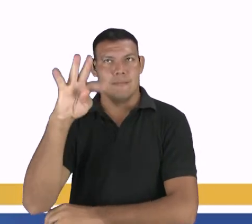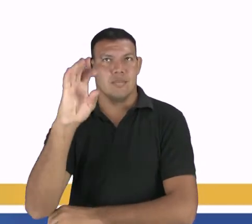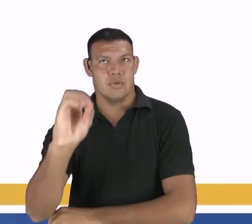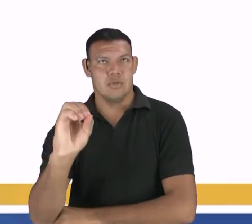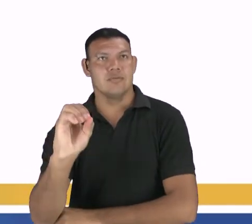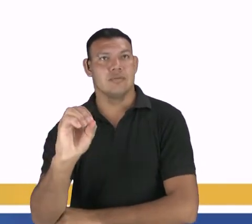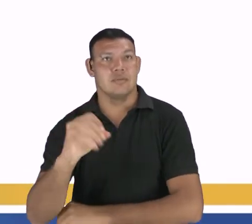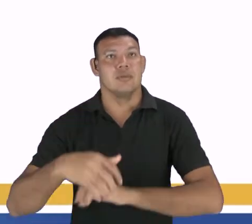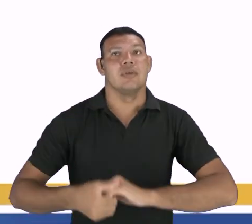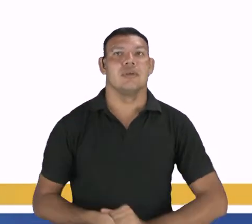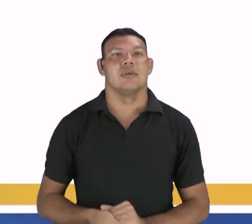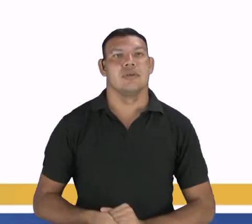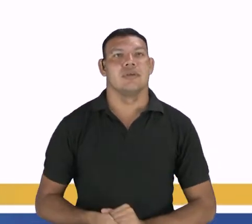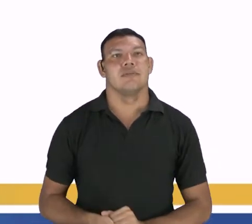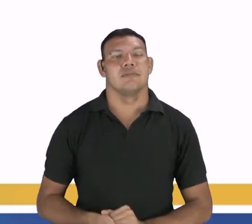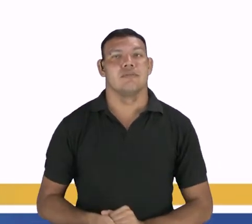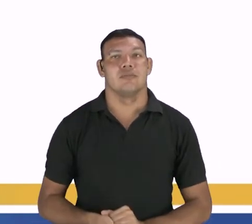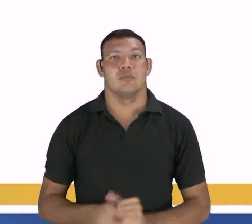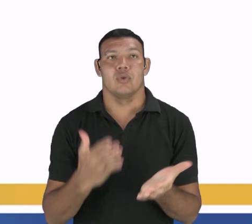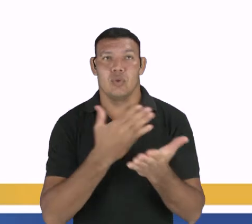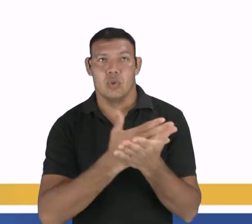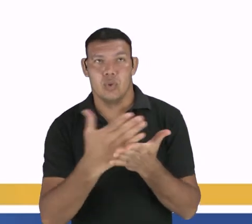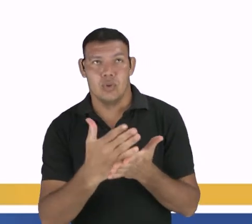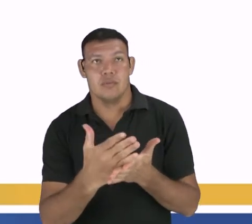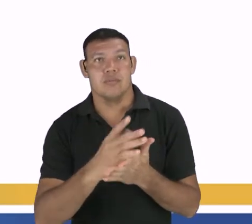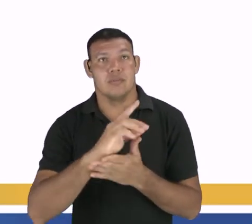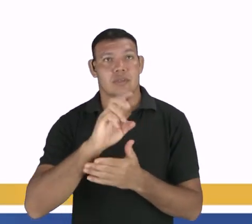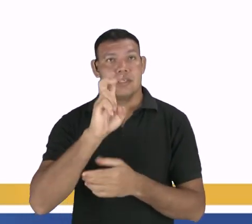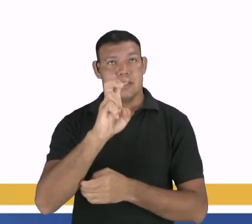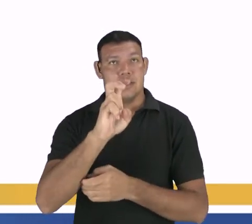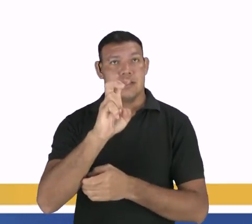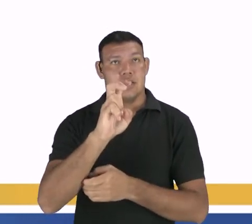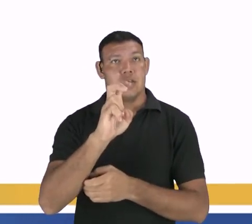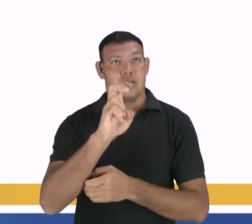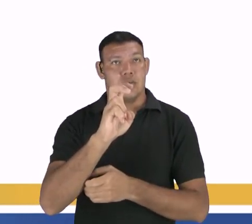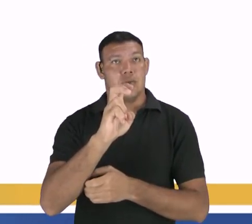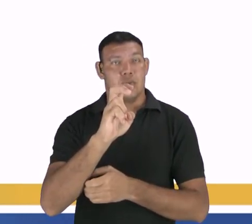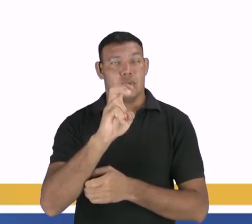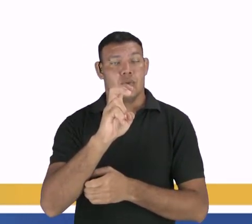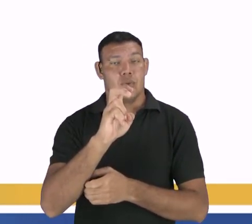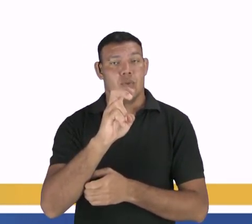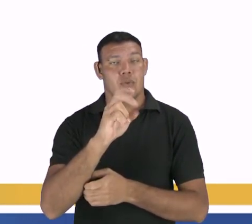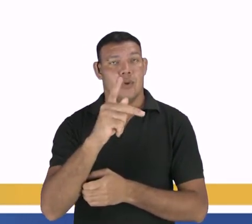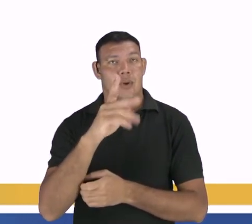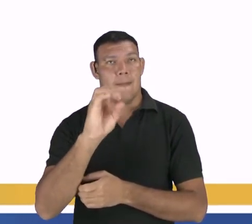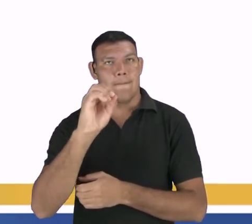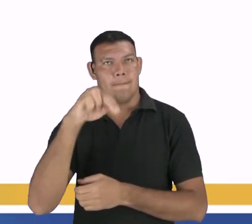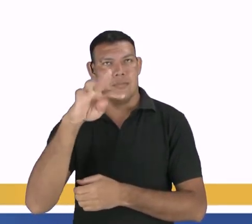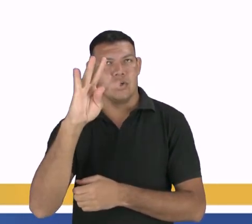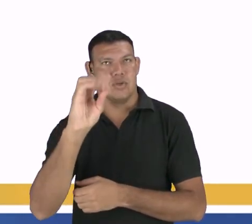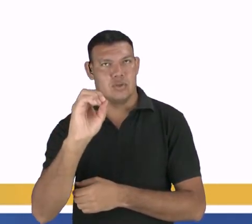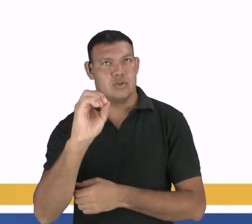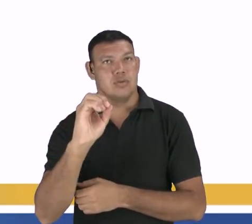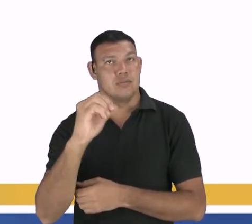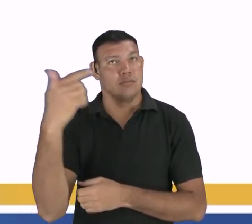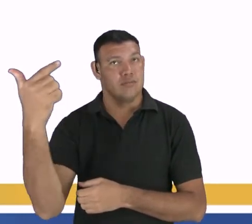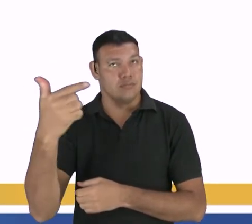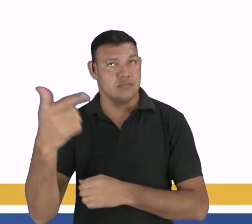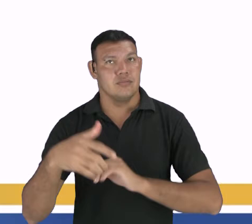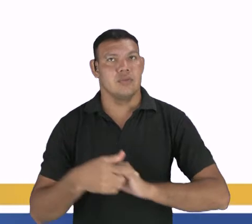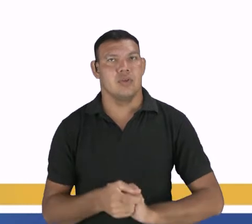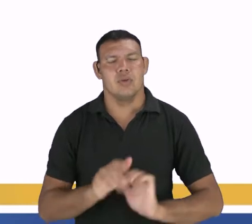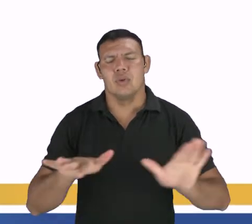segundo turno. Então, quantos pontos a equipe obteve ao longo desse torneio? Então, vamos observar